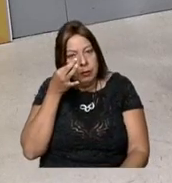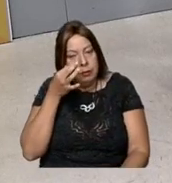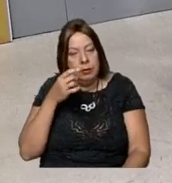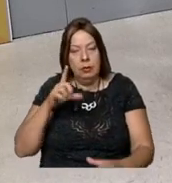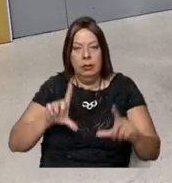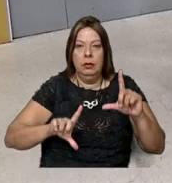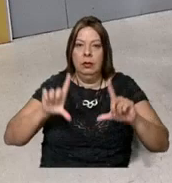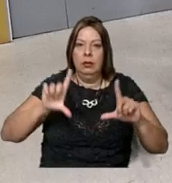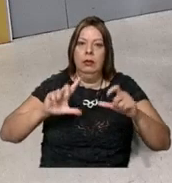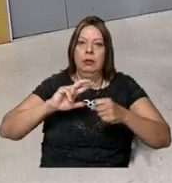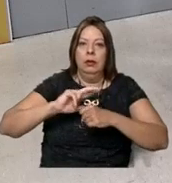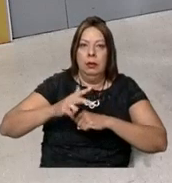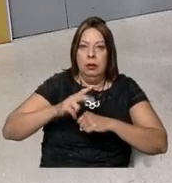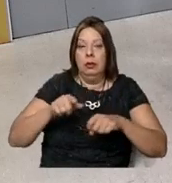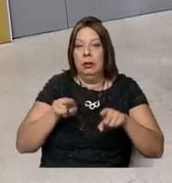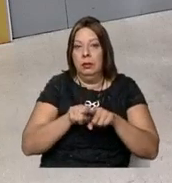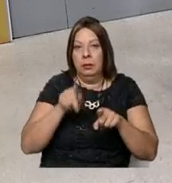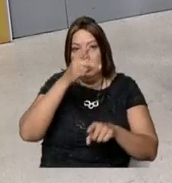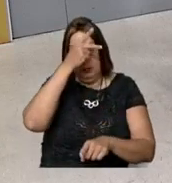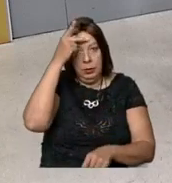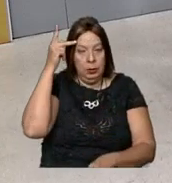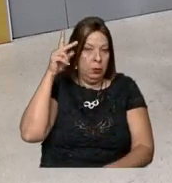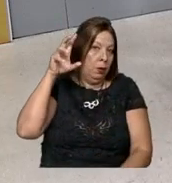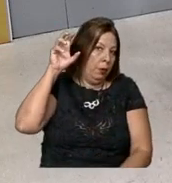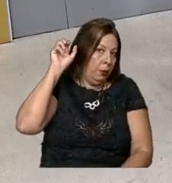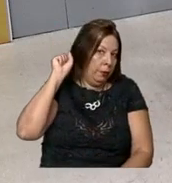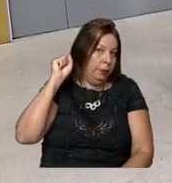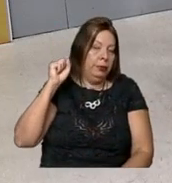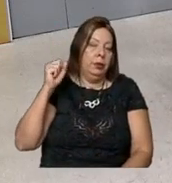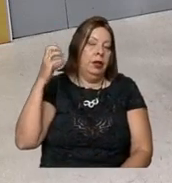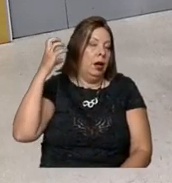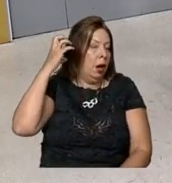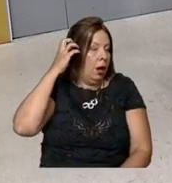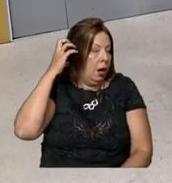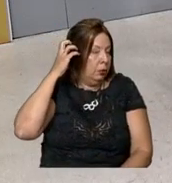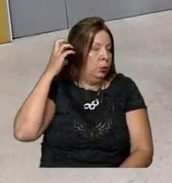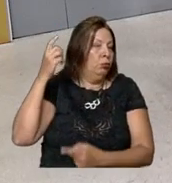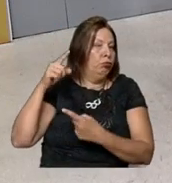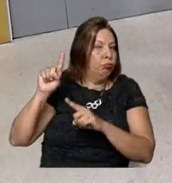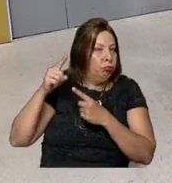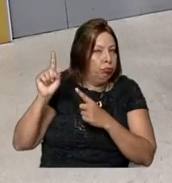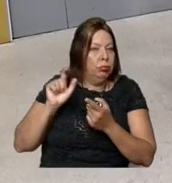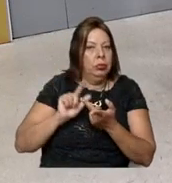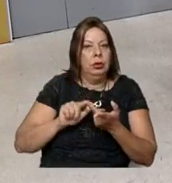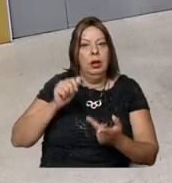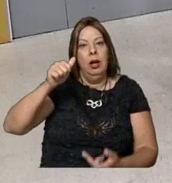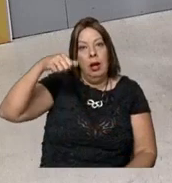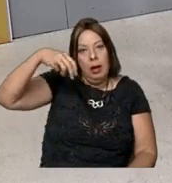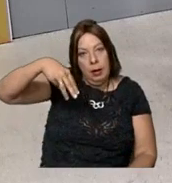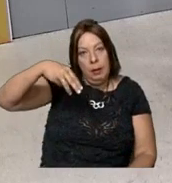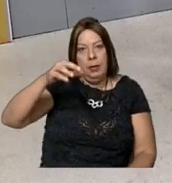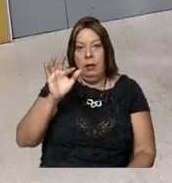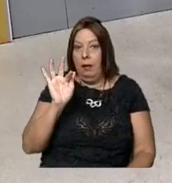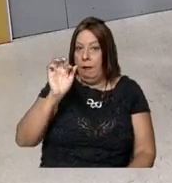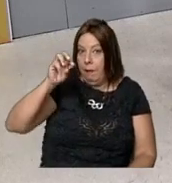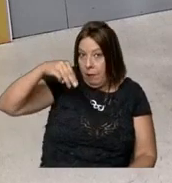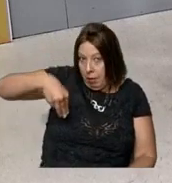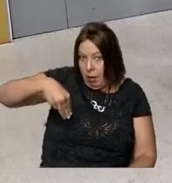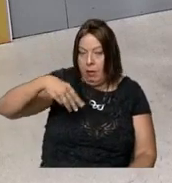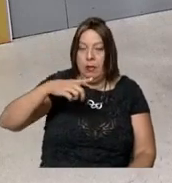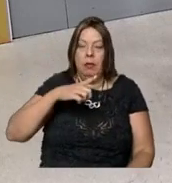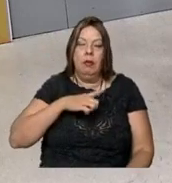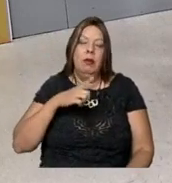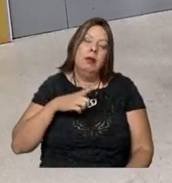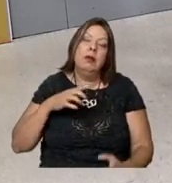Atalaia e também aos nossos ouvintes da Rádio Xodó, Xingó, Eldorado FM e Rio FM, ligadas em mais